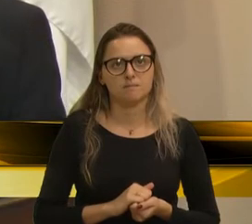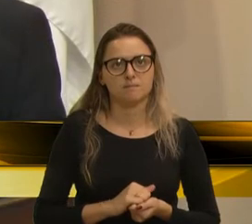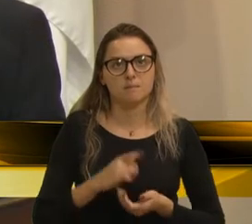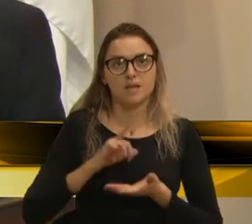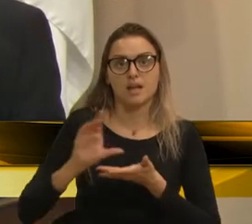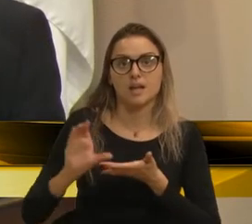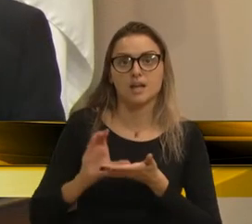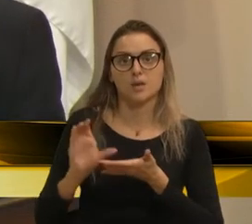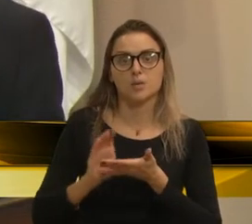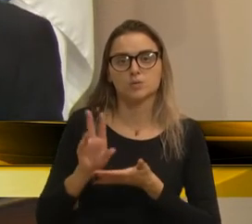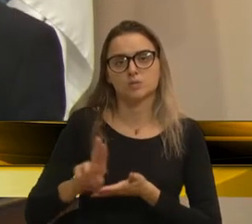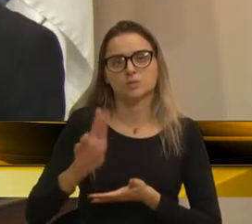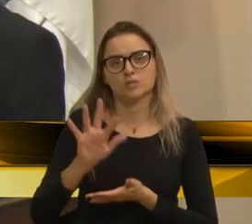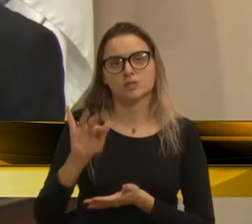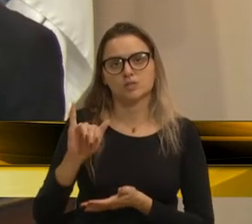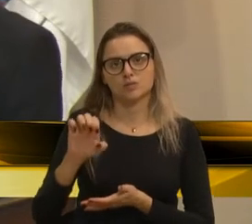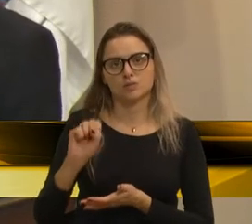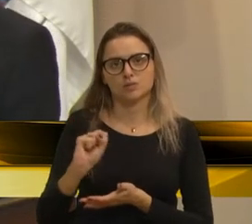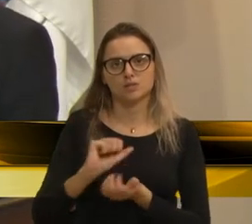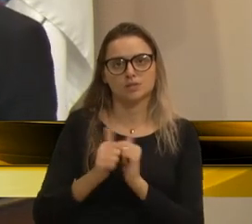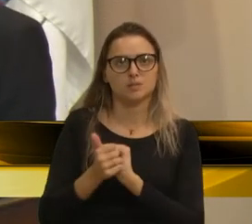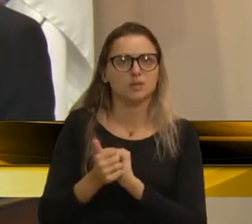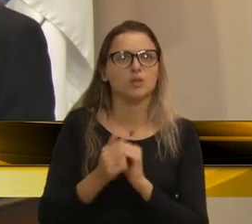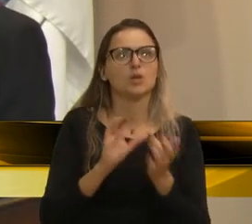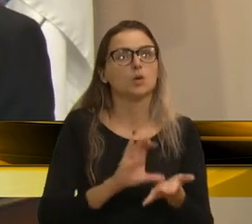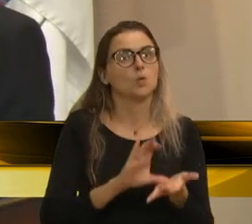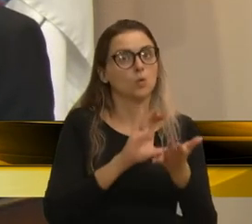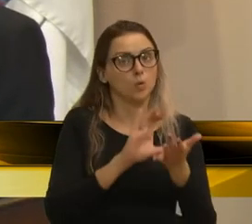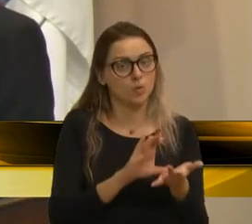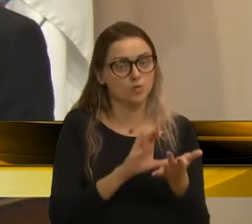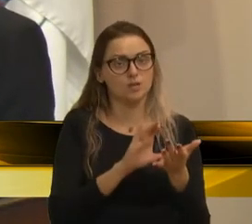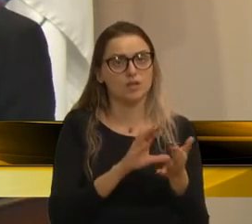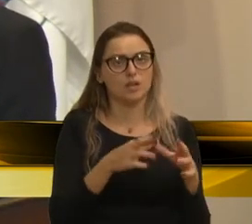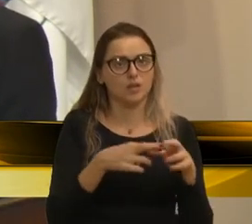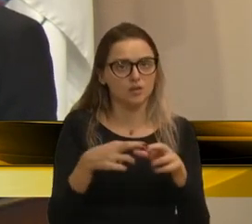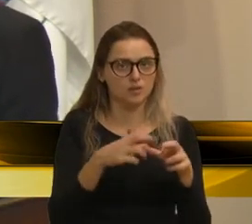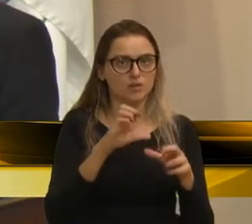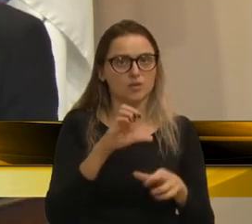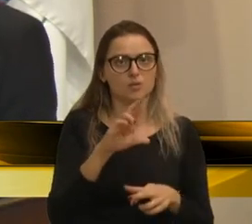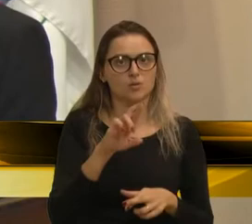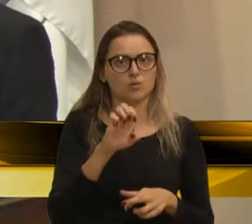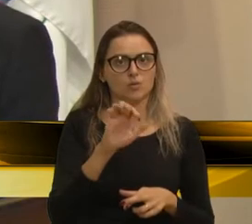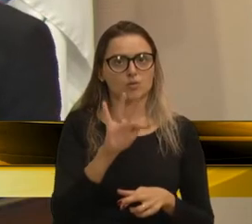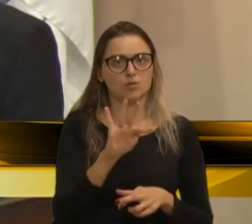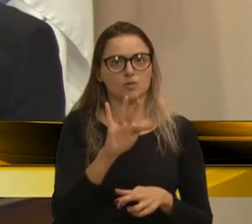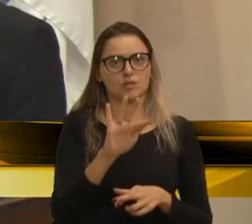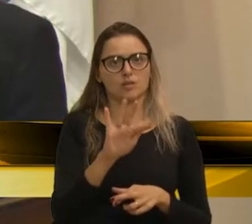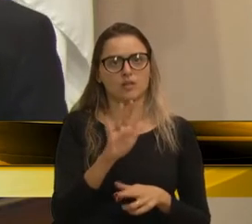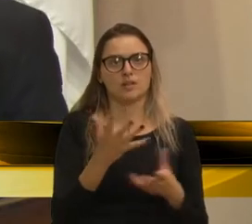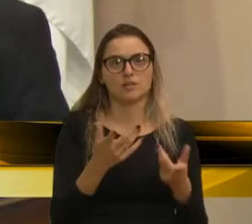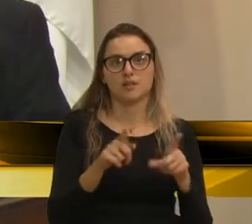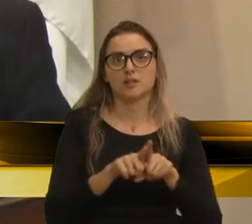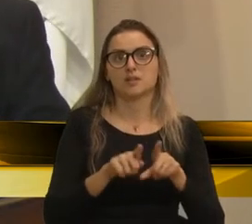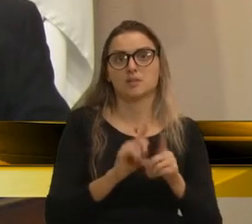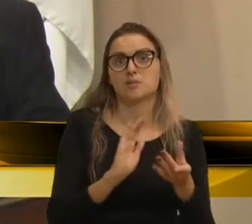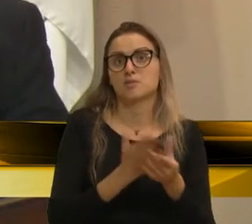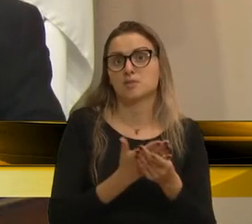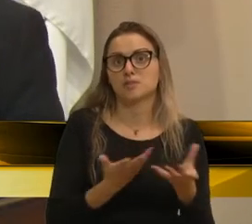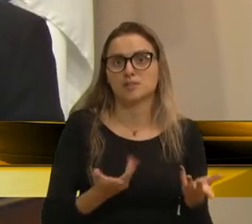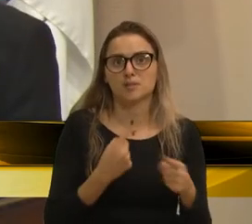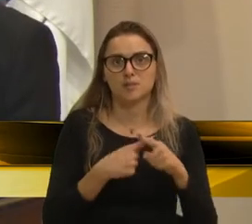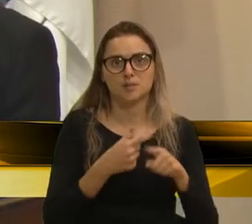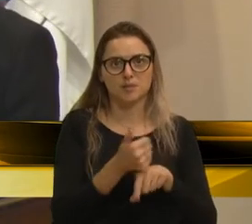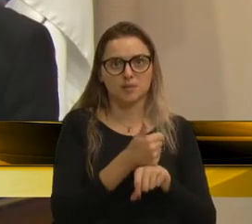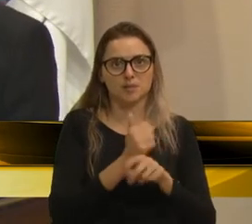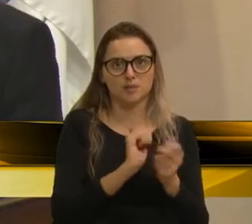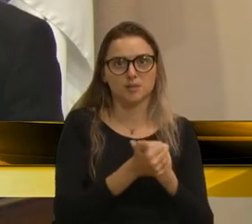do FIESPORT, inclusive no Conselho Regional de Educação Física, no CREF, que é o mais grave, né? Porque um desportista que